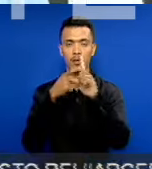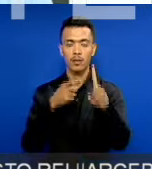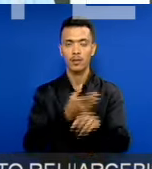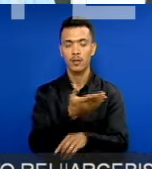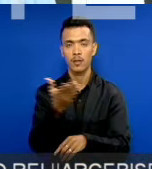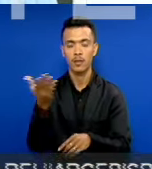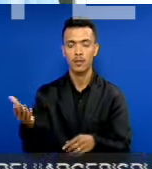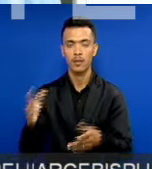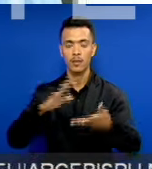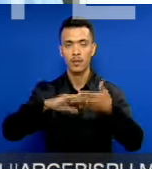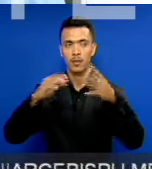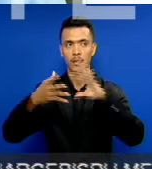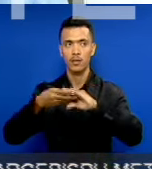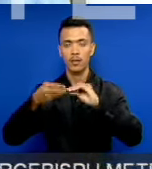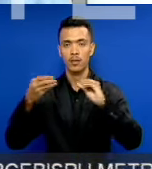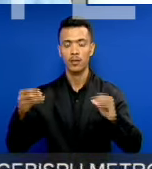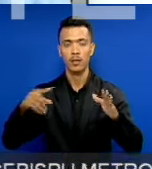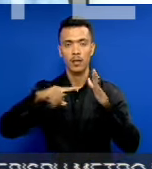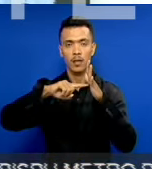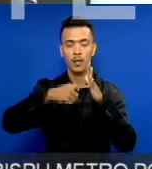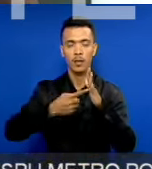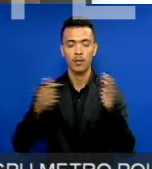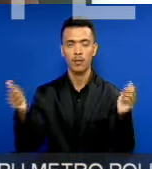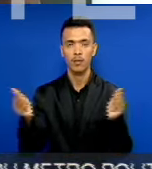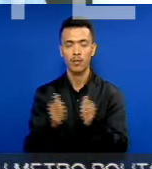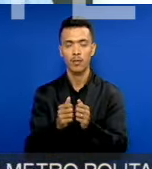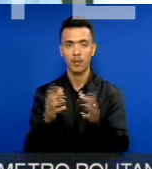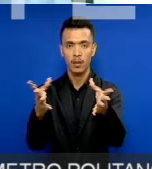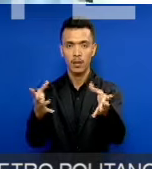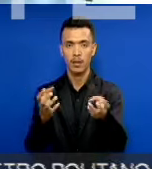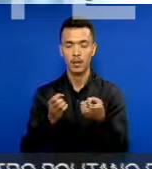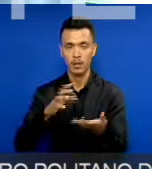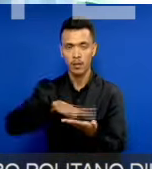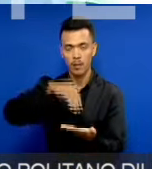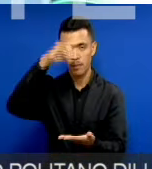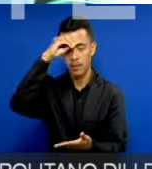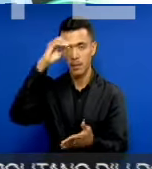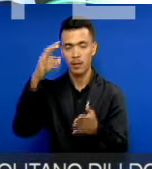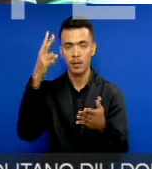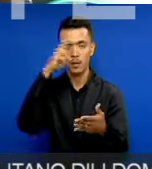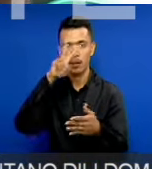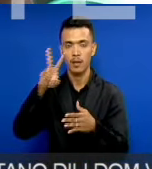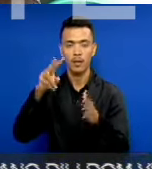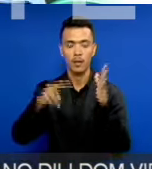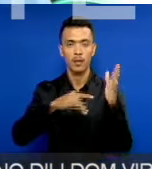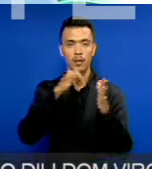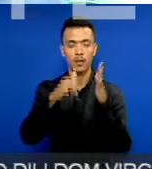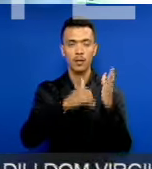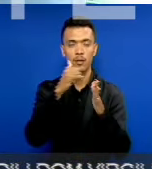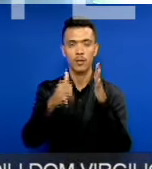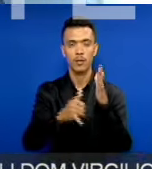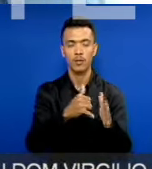ini ya historia ne aku ho akar aprende lo ke YouTube ide pus koko halo